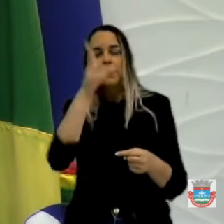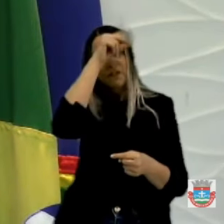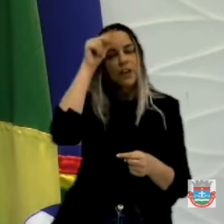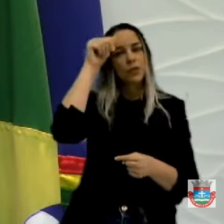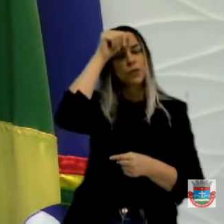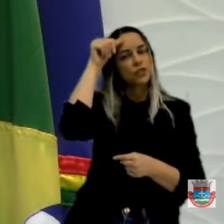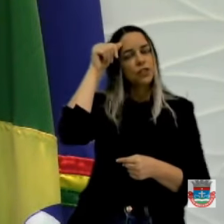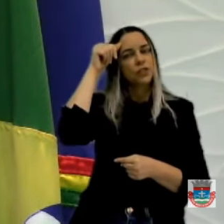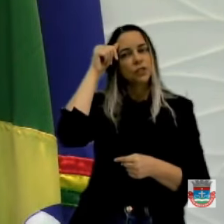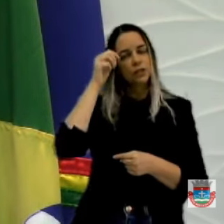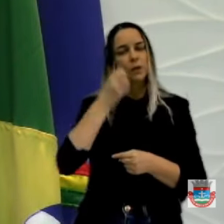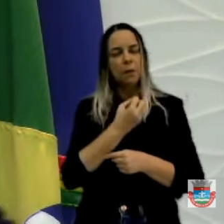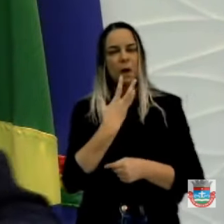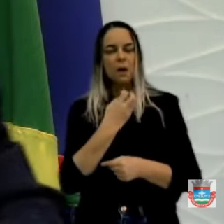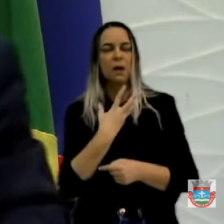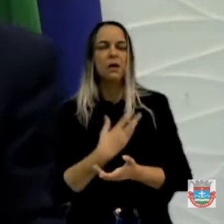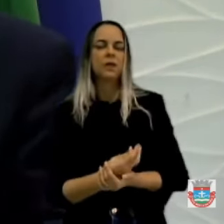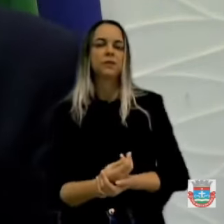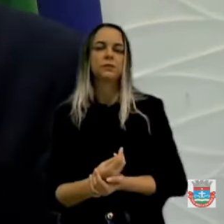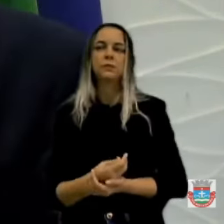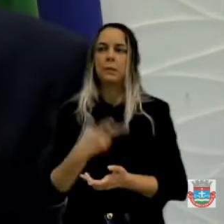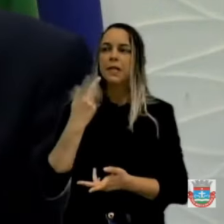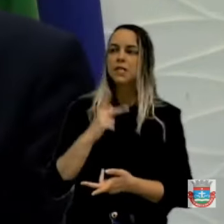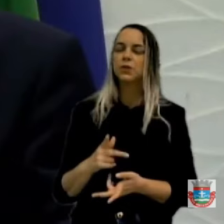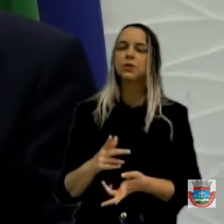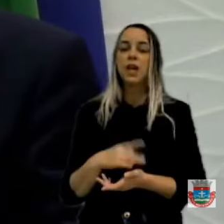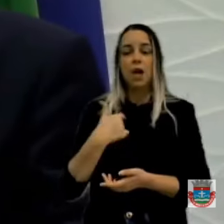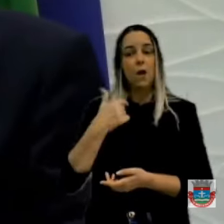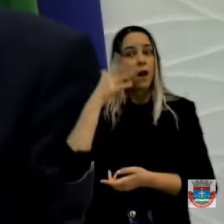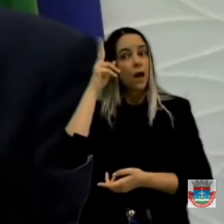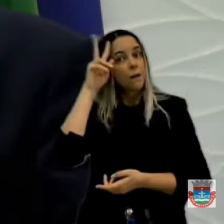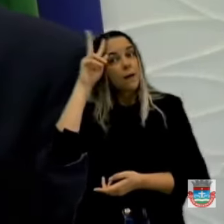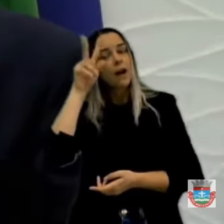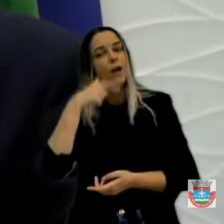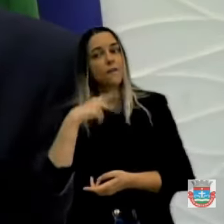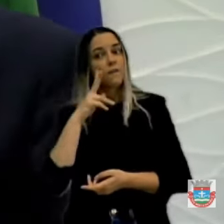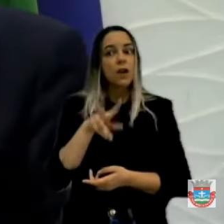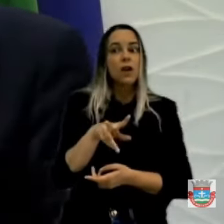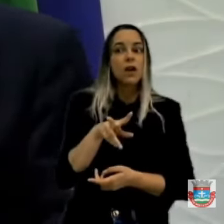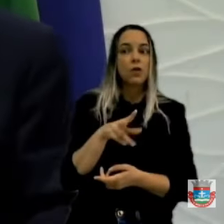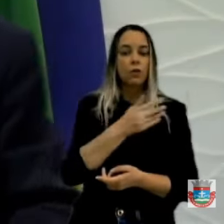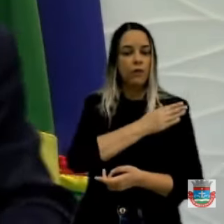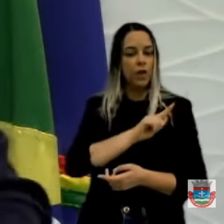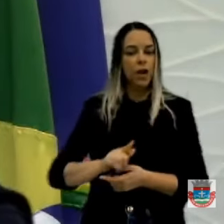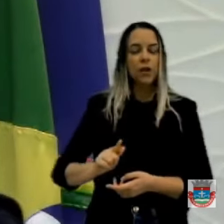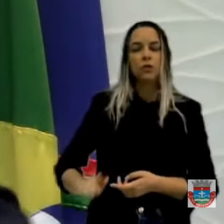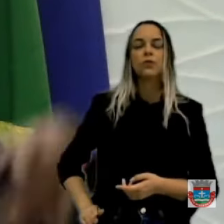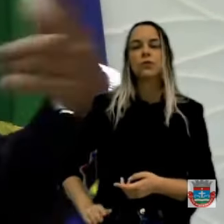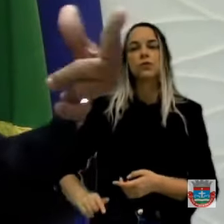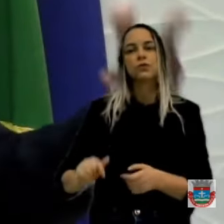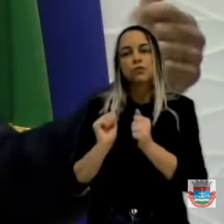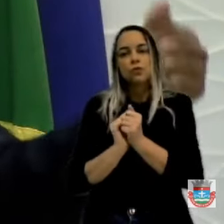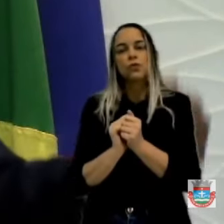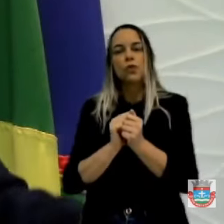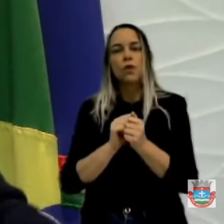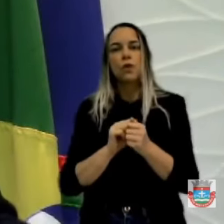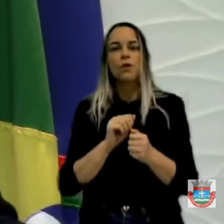Pezinho. E eu vi, e estou lembrado, que o governo, na frente da governadora, disse